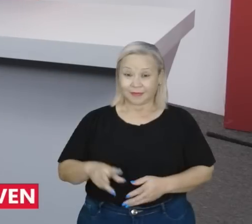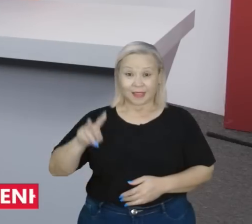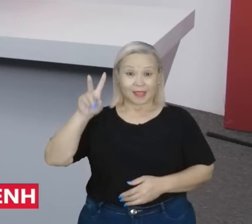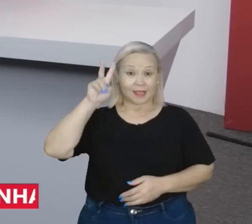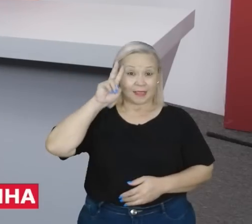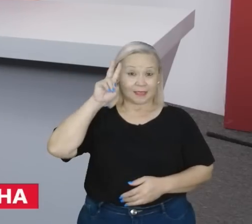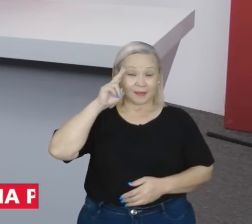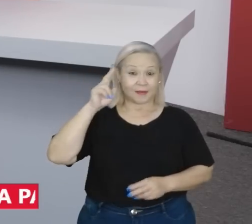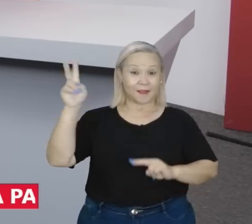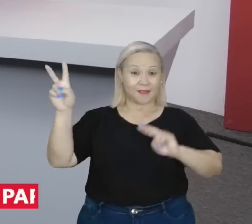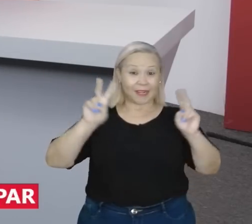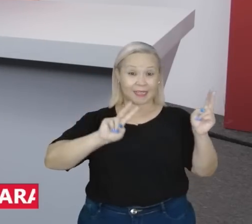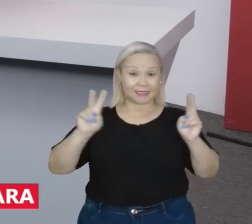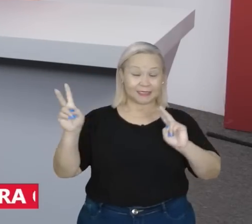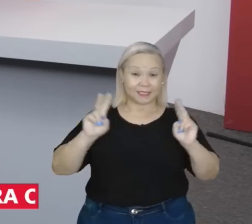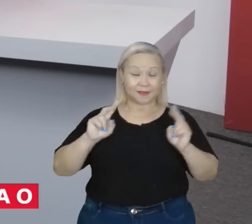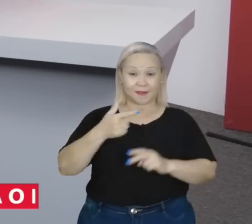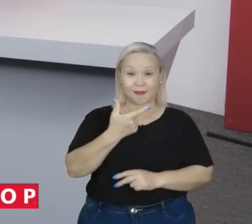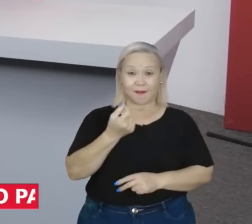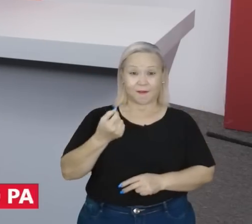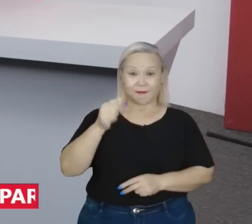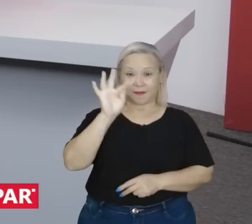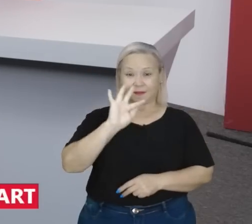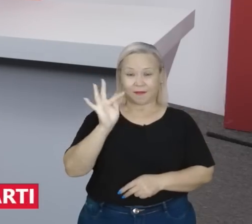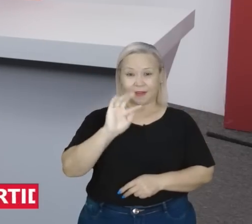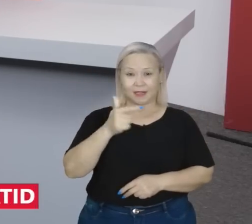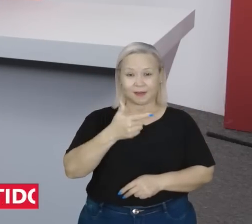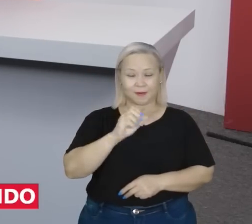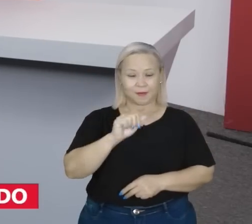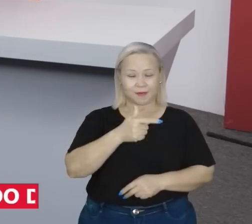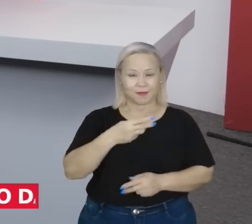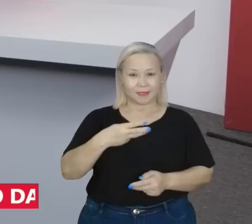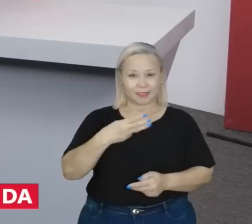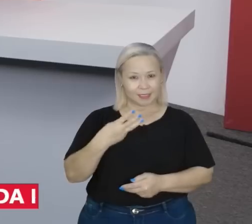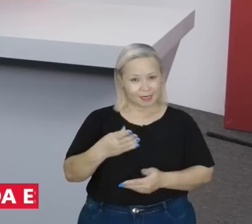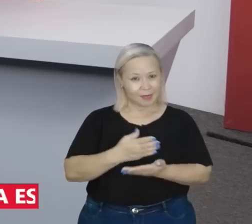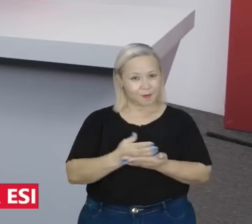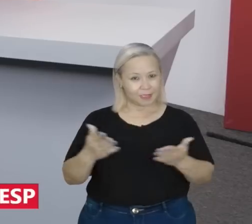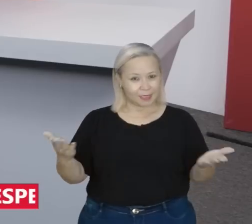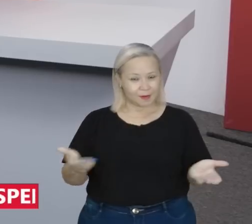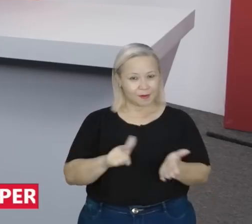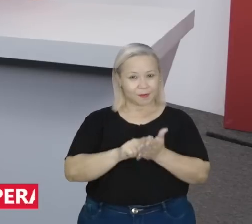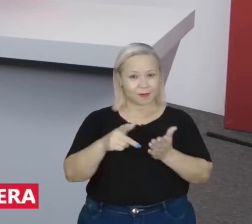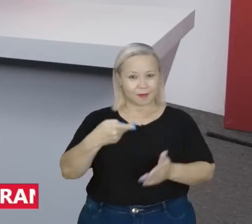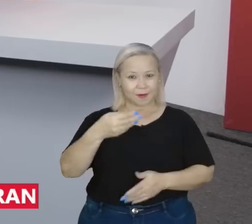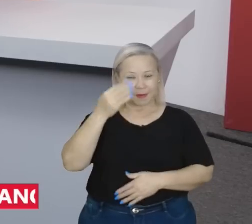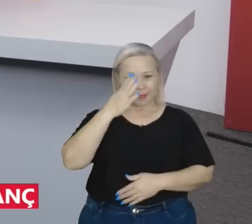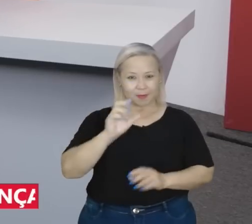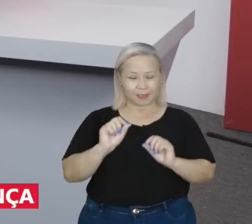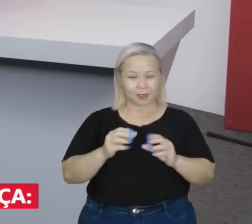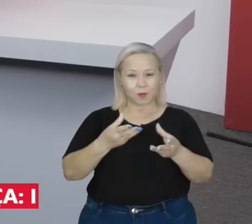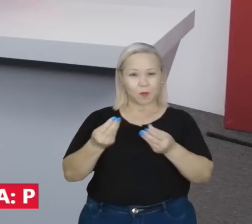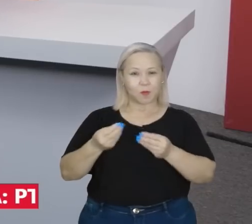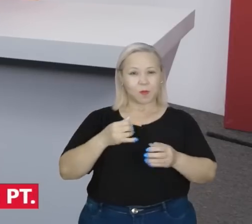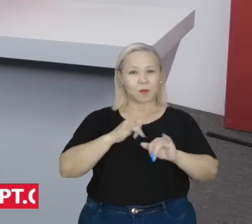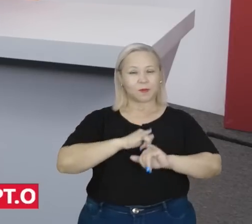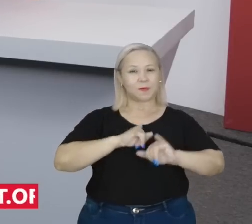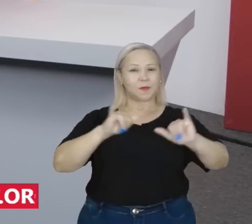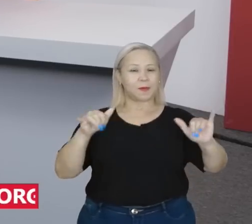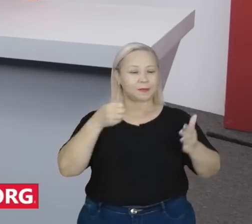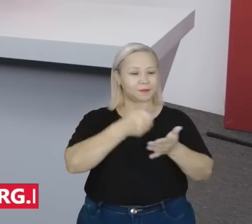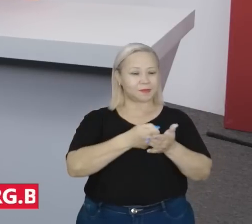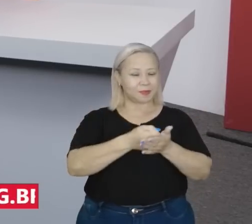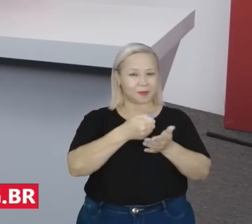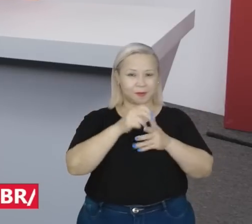Segunda-feira de Carnaval, 20 de fevereiro de 2023, e está começando agora o Jornal PT Brasil com muita informação e